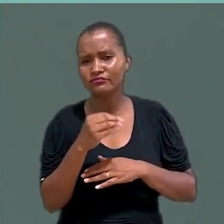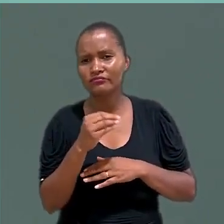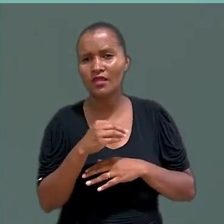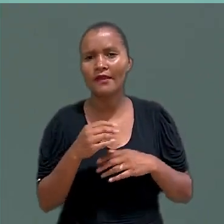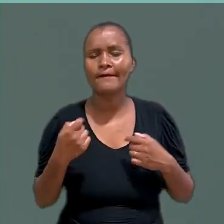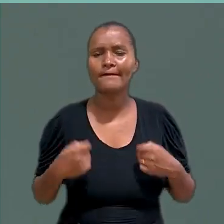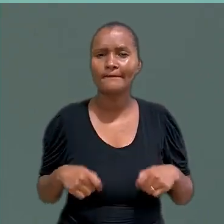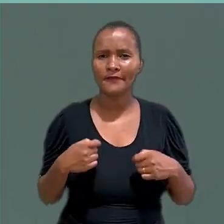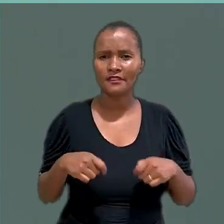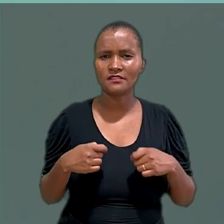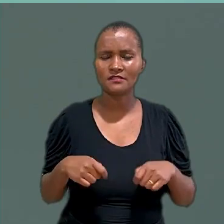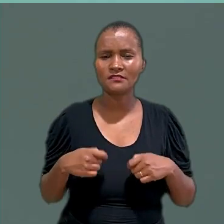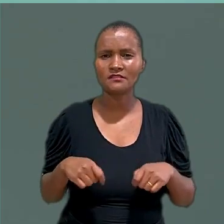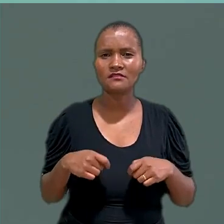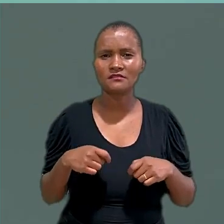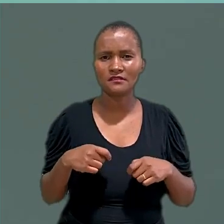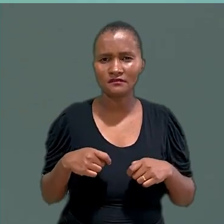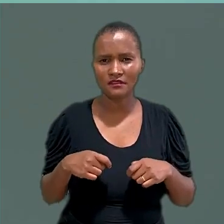e que precisa